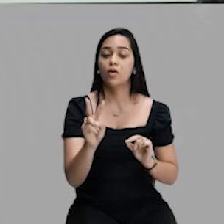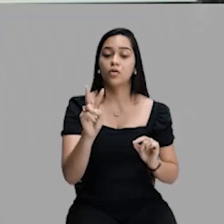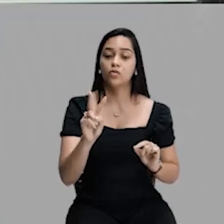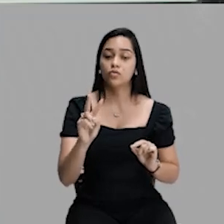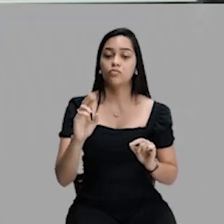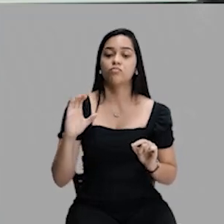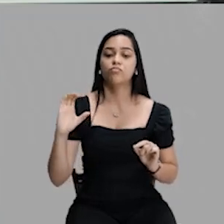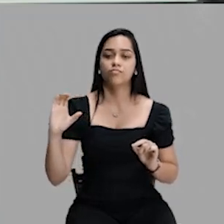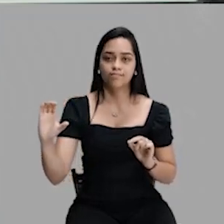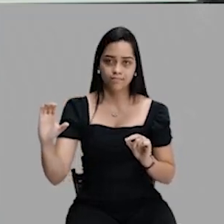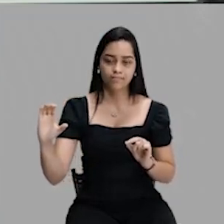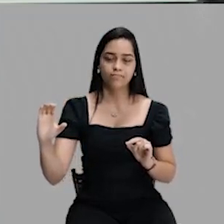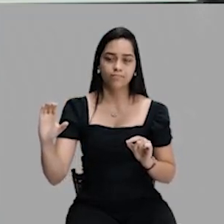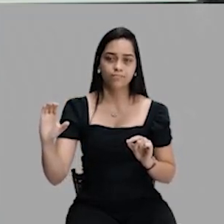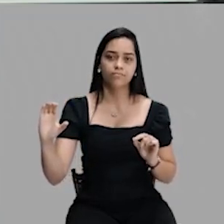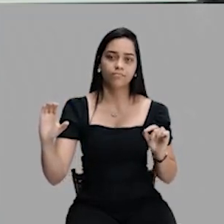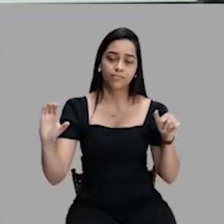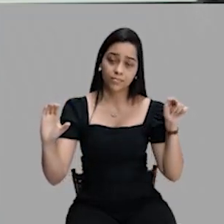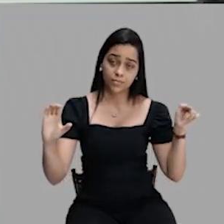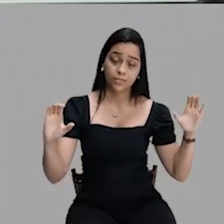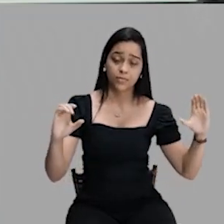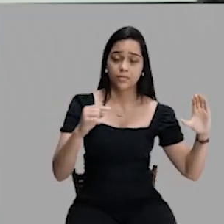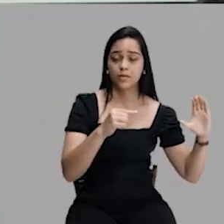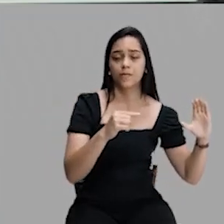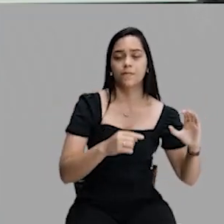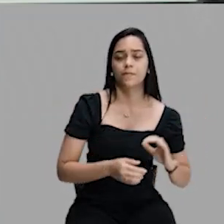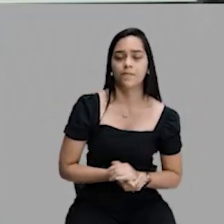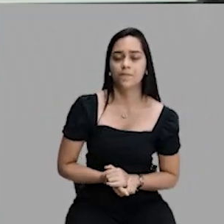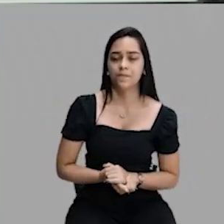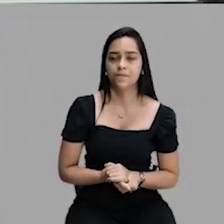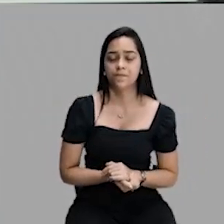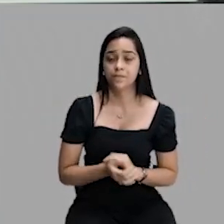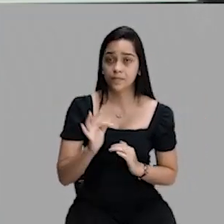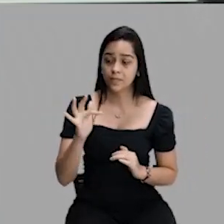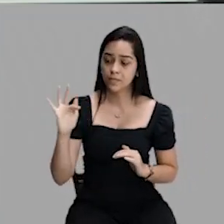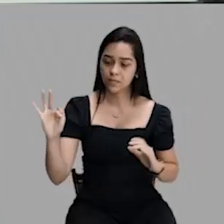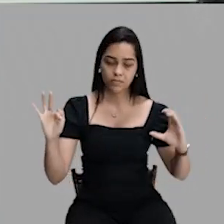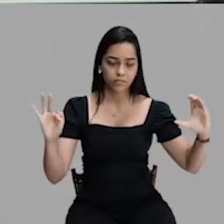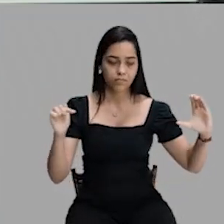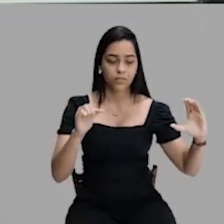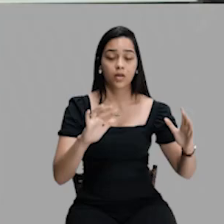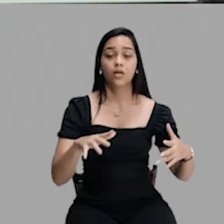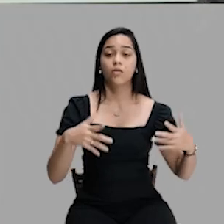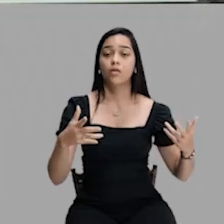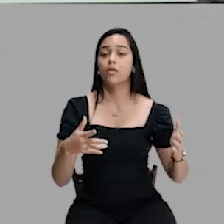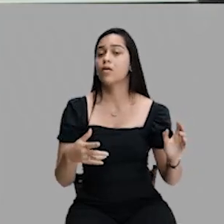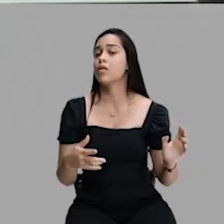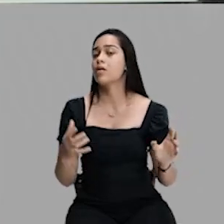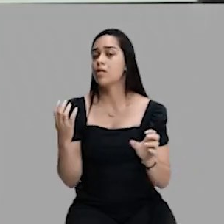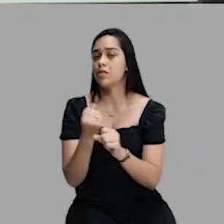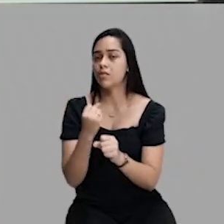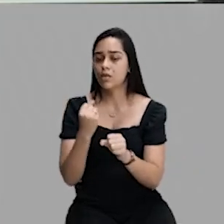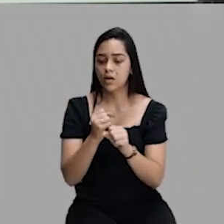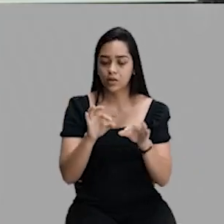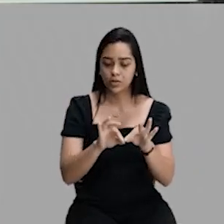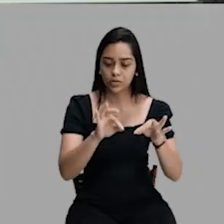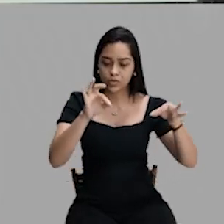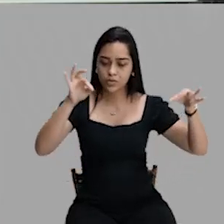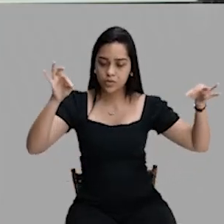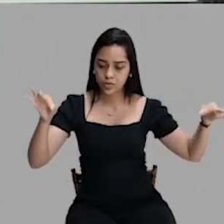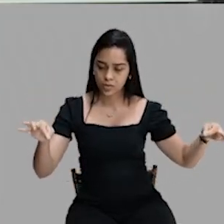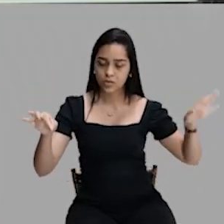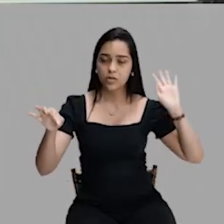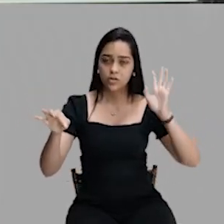de C. Certo? Que esse elementozinho bem aqui, ó. Tá? Então, vamos calcular distância entre dois pontos,